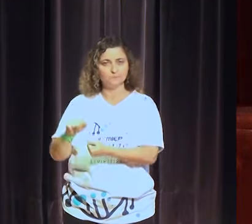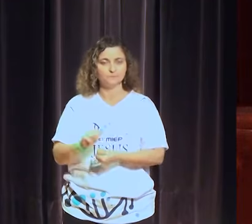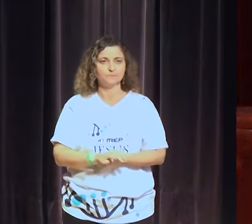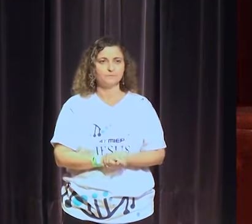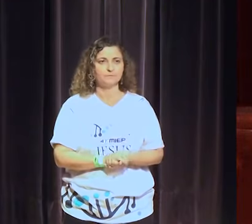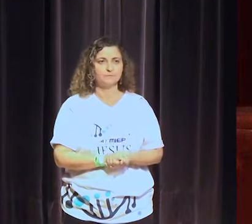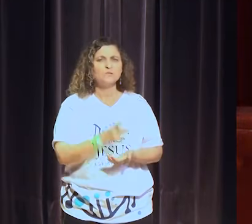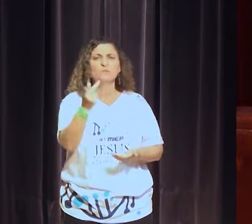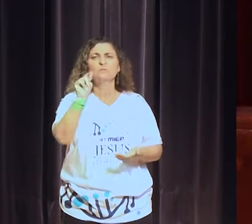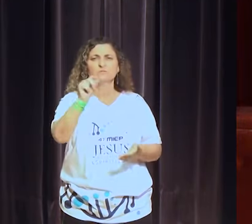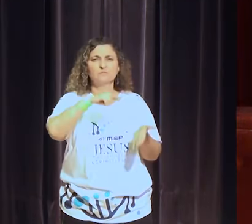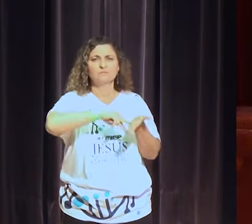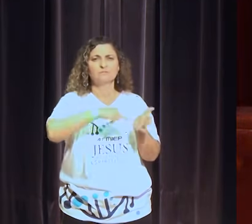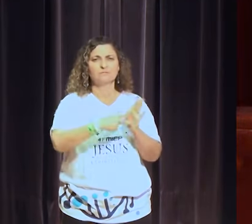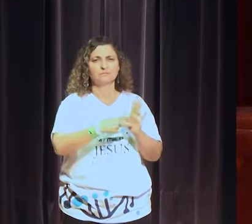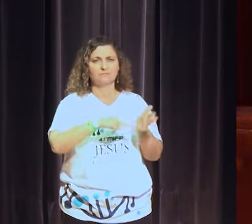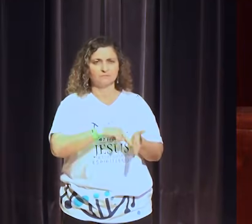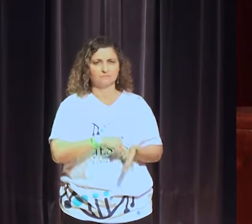Significa que